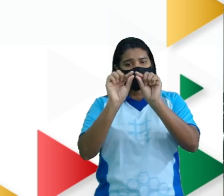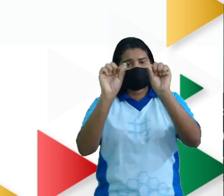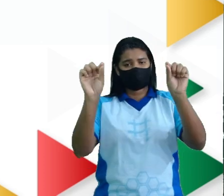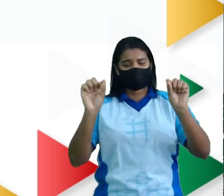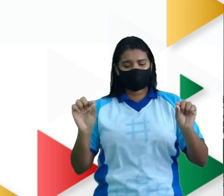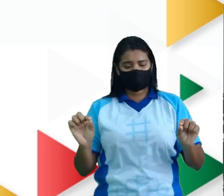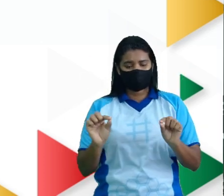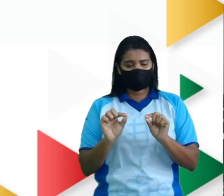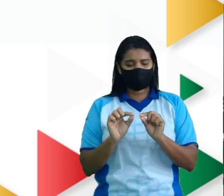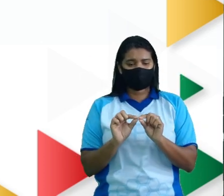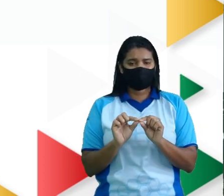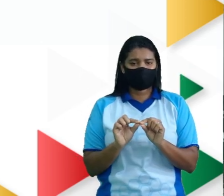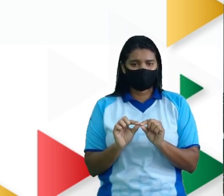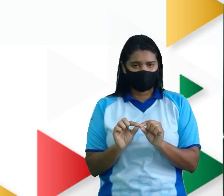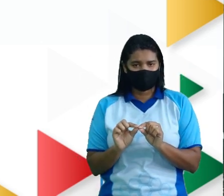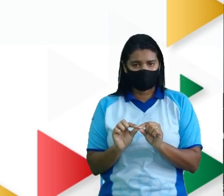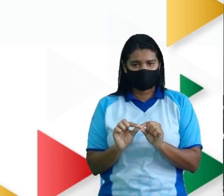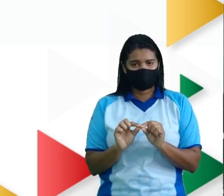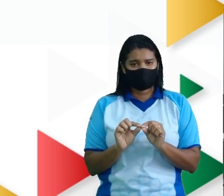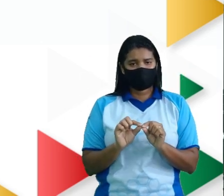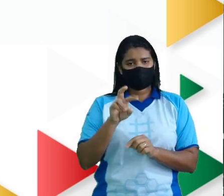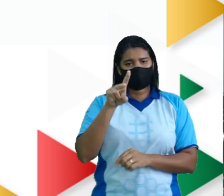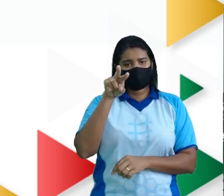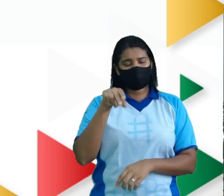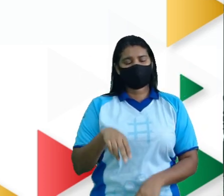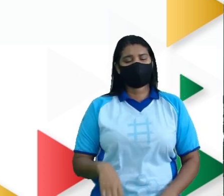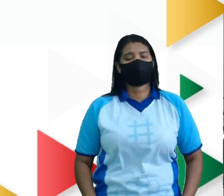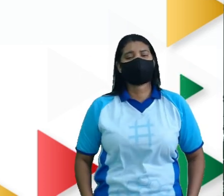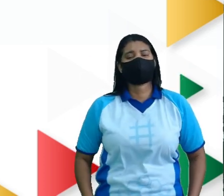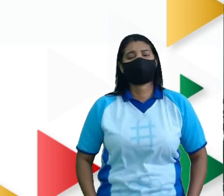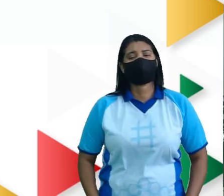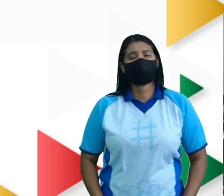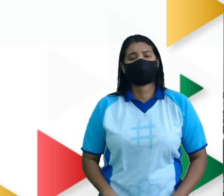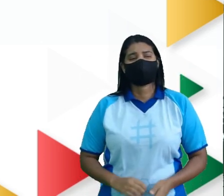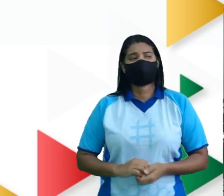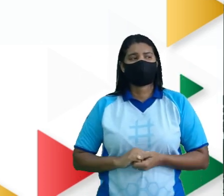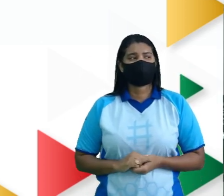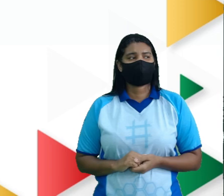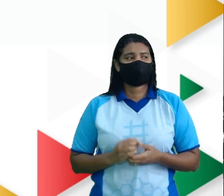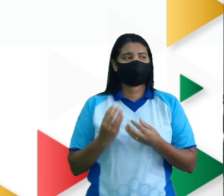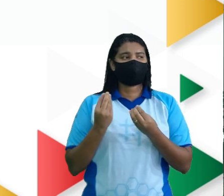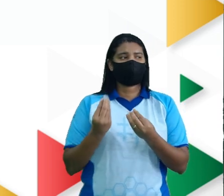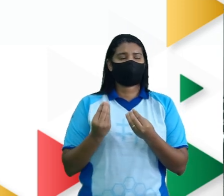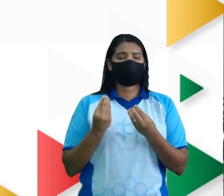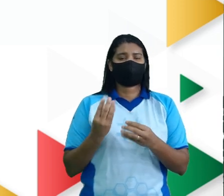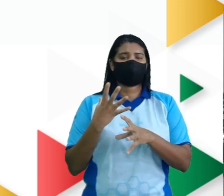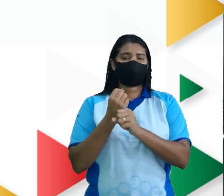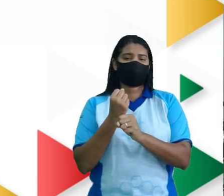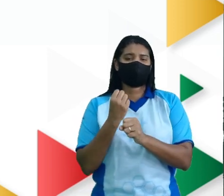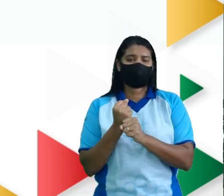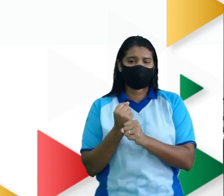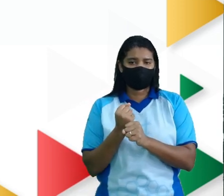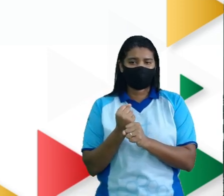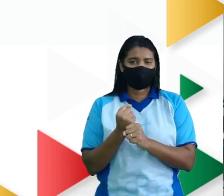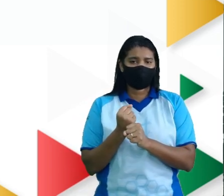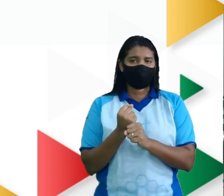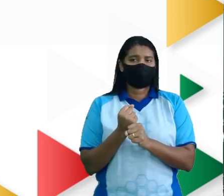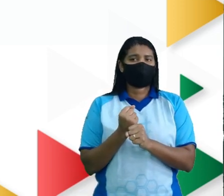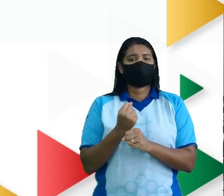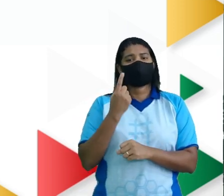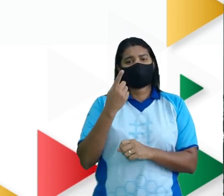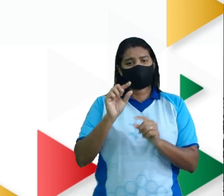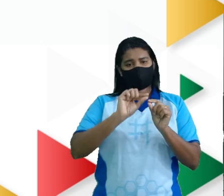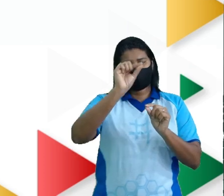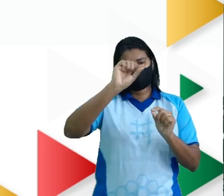ângulos internos, são idênticas, iguais, tá? Como a soma dos ângulos internos de um hexágono